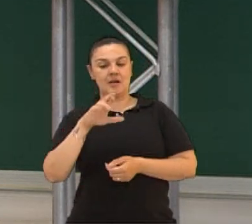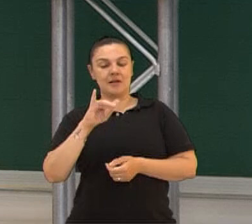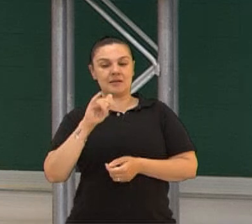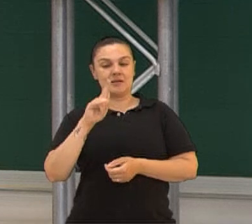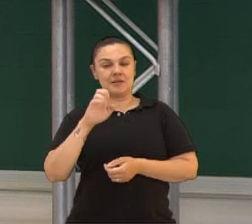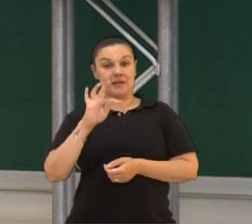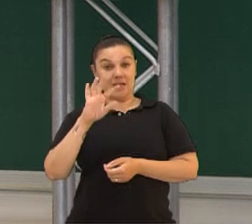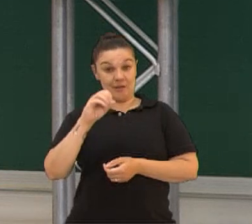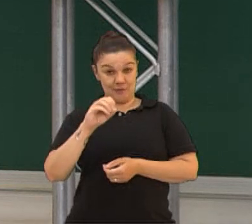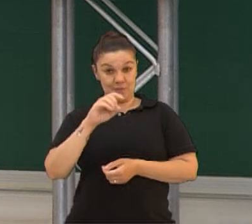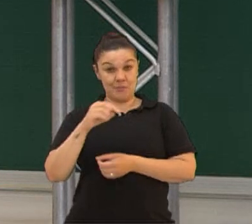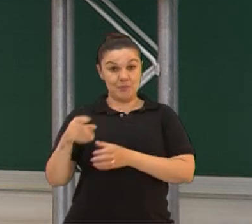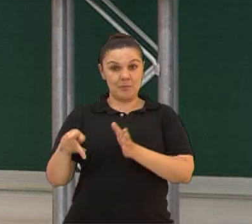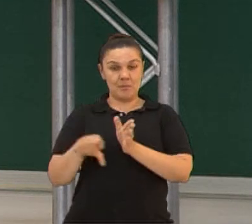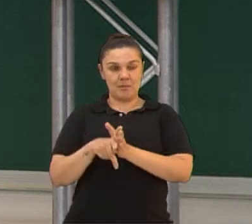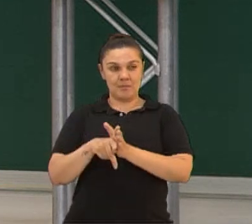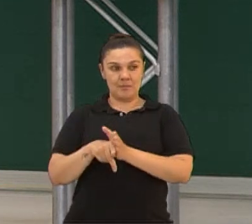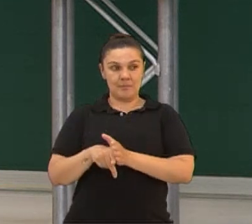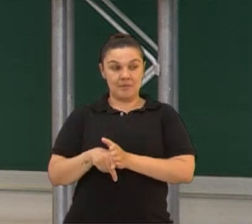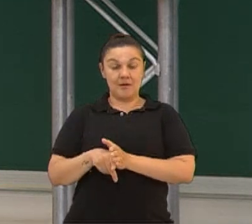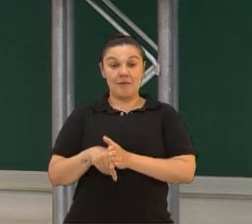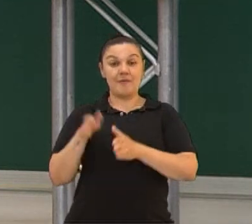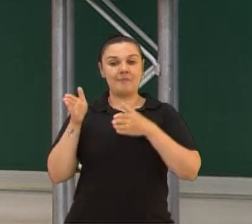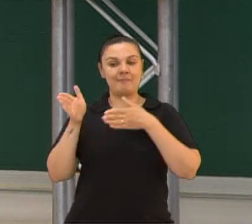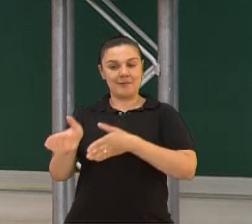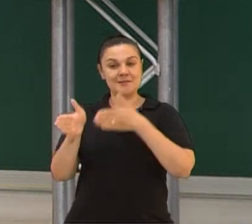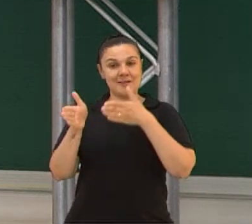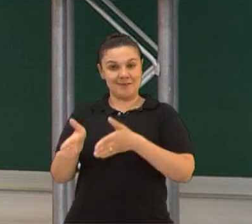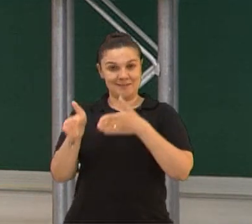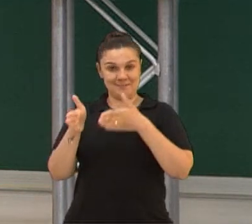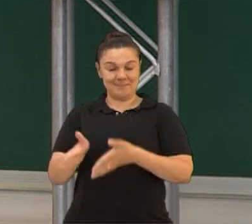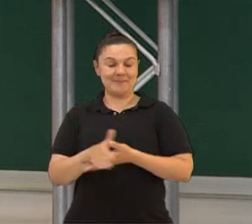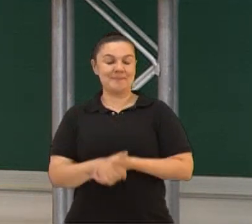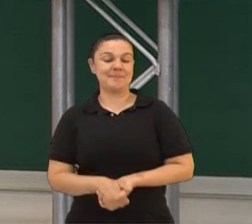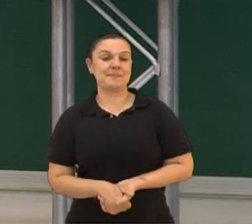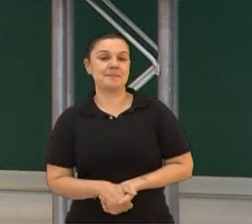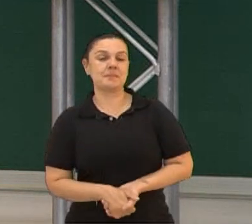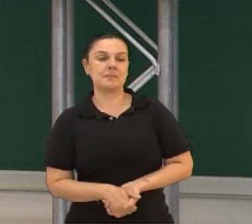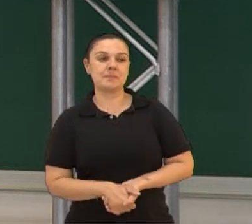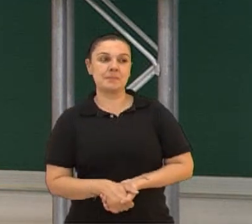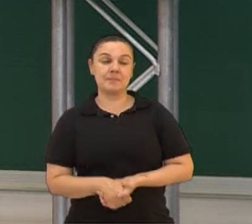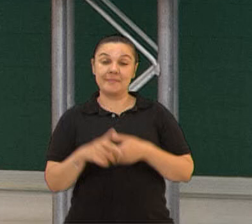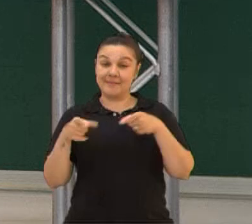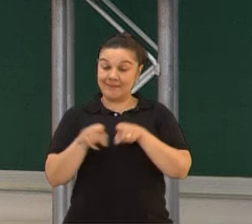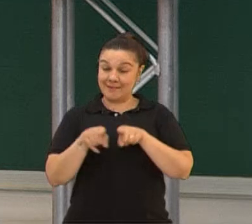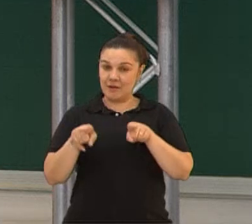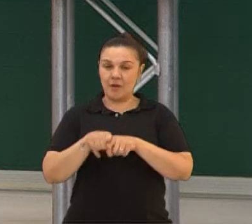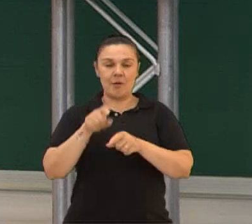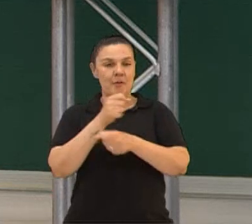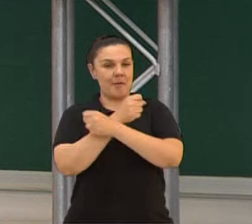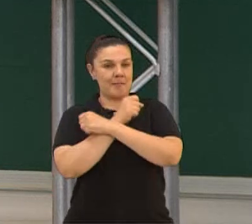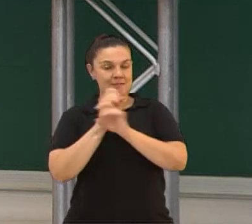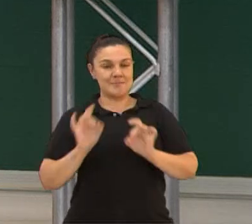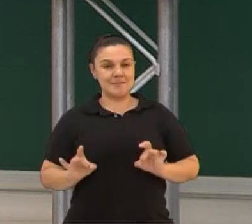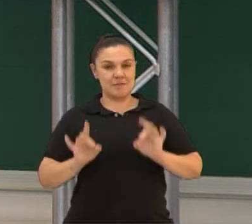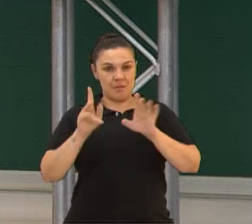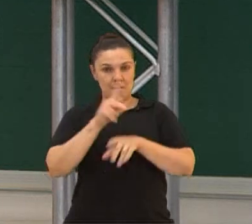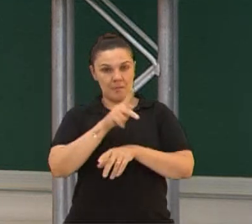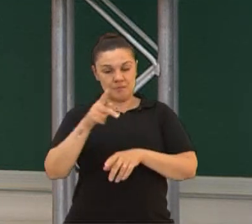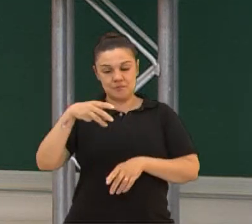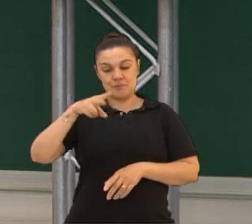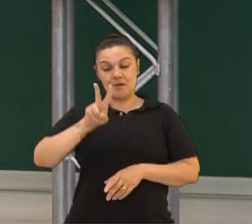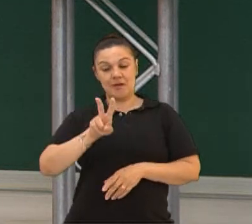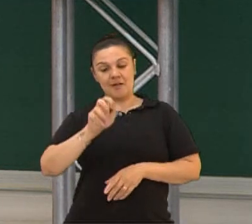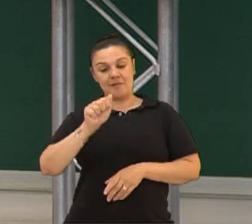Fazenda Rio Grande. E um abraço também para a professora Vânia,